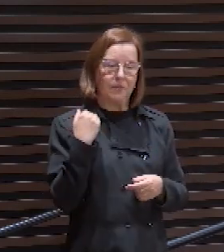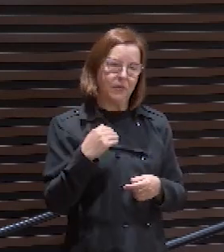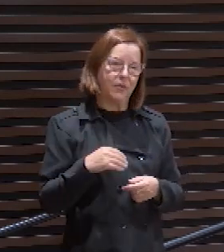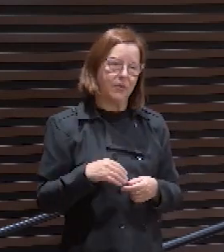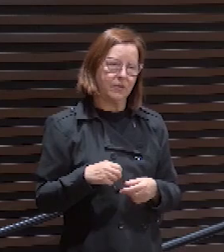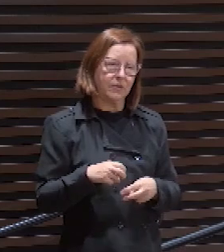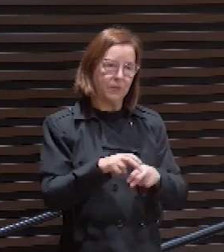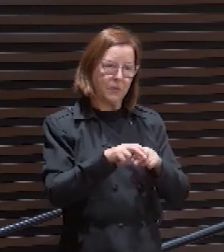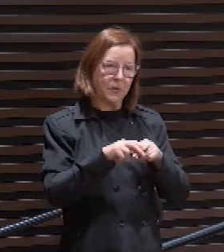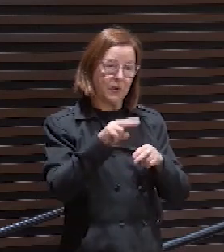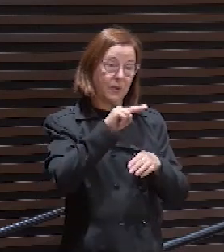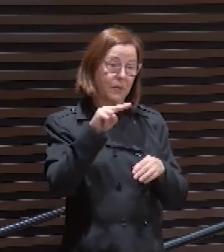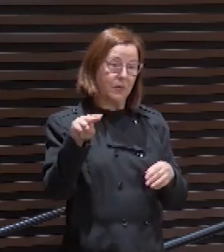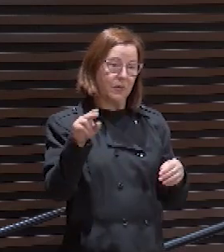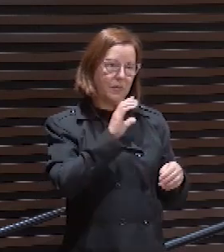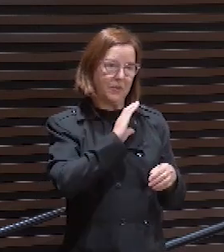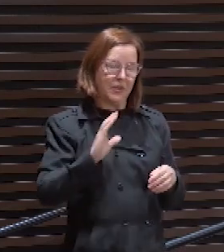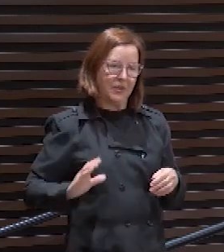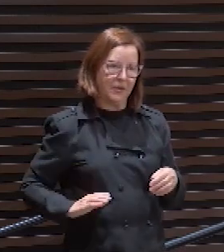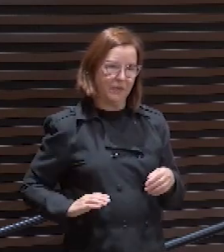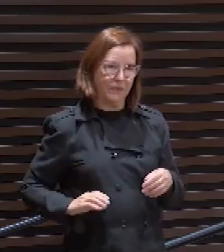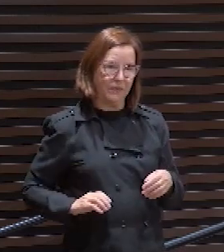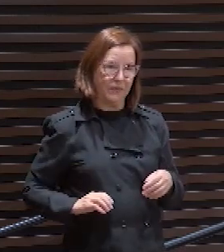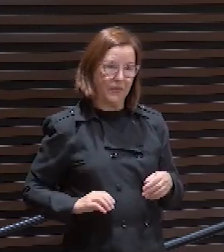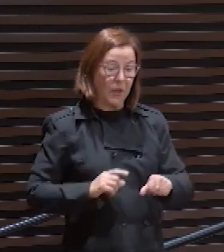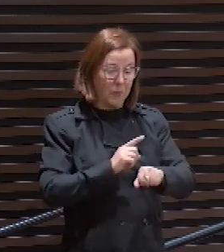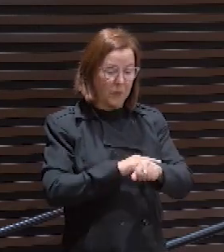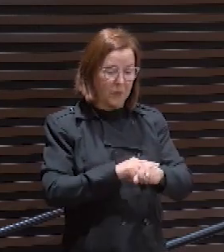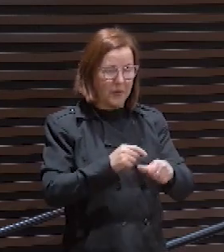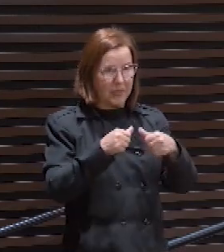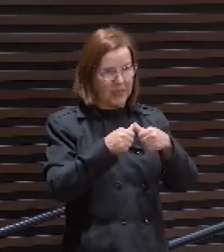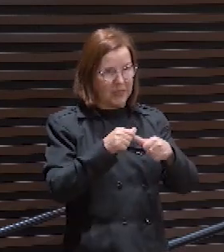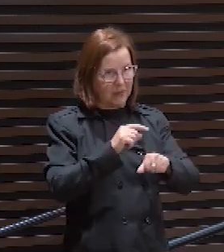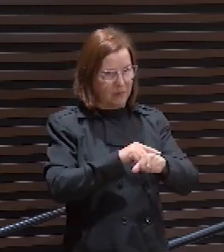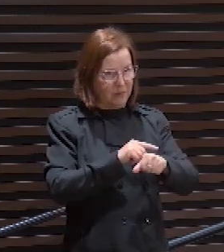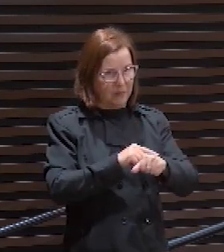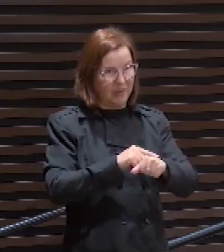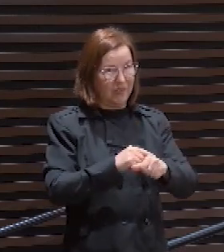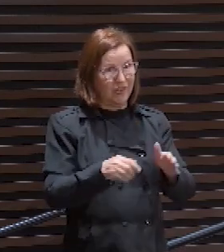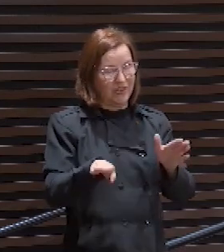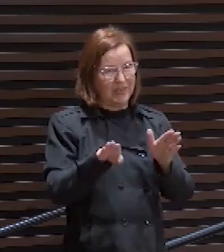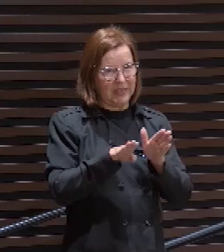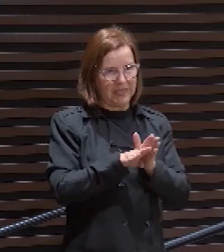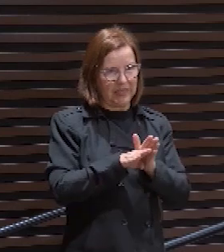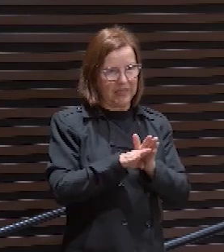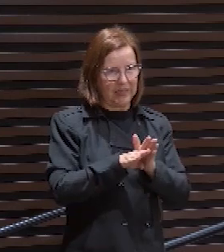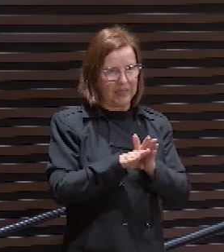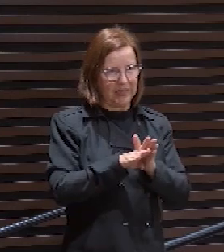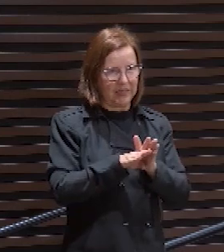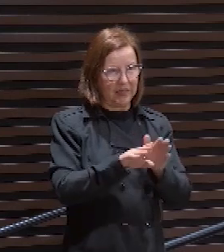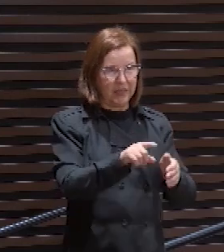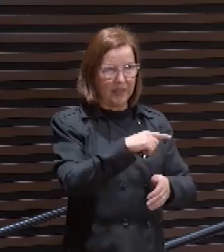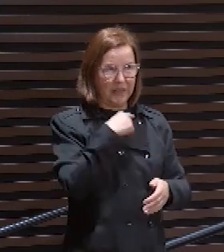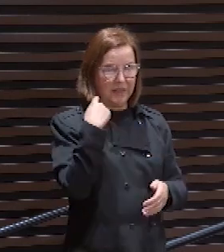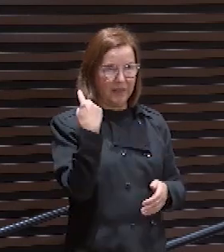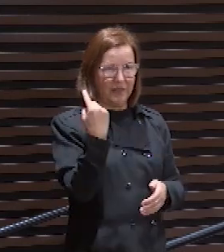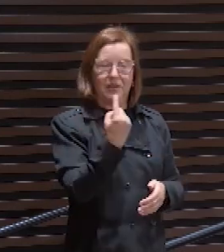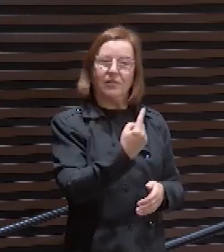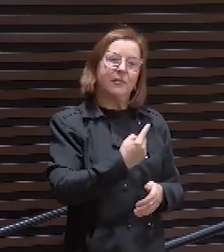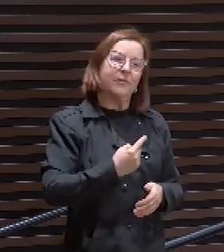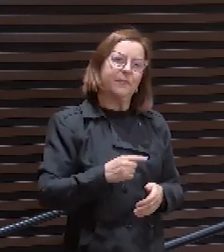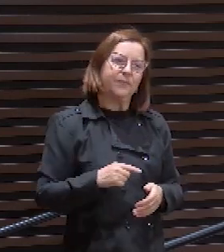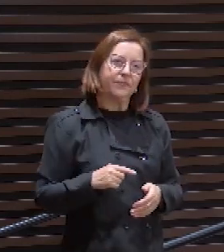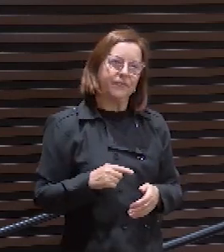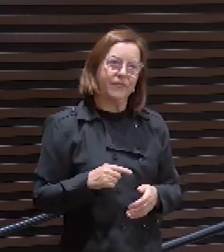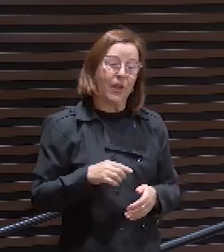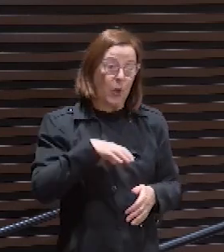chegar, quando ele chegar, que a nossa disposição seja de morrer.